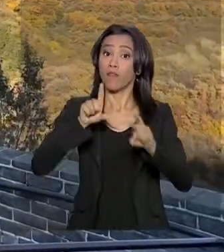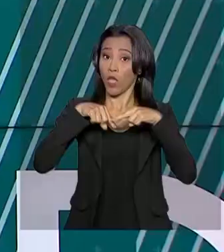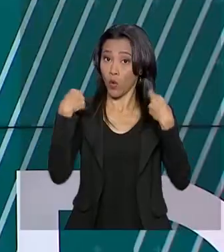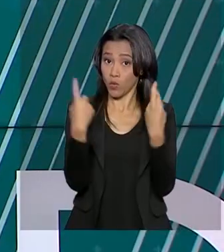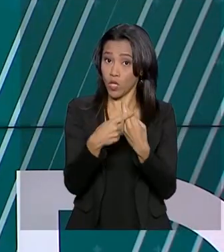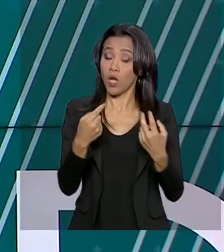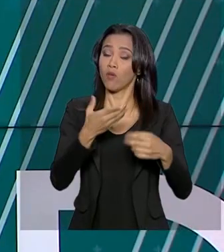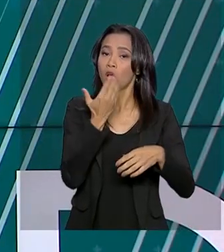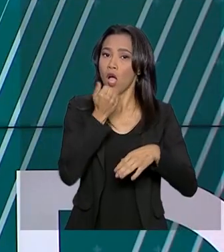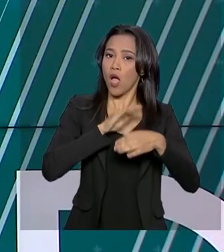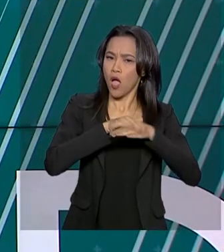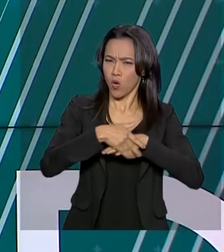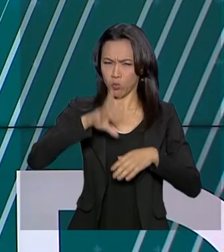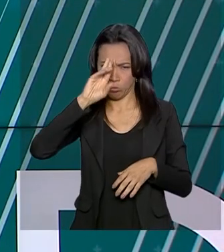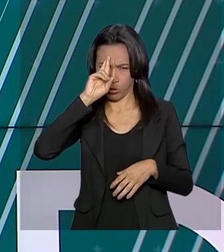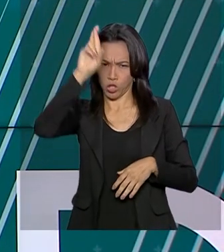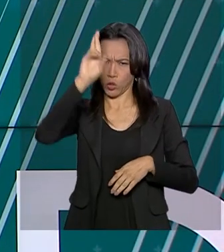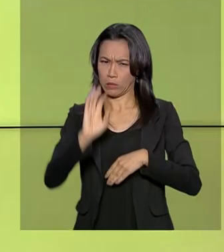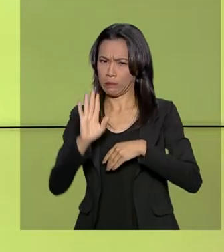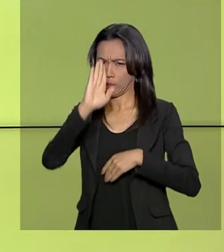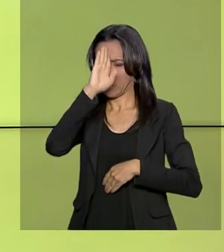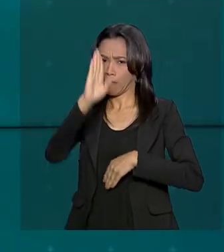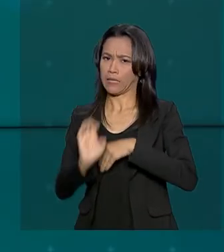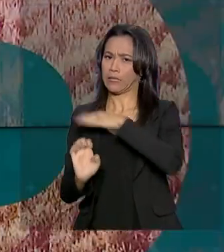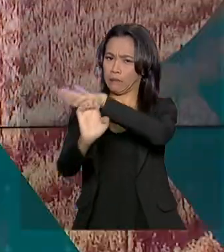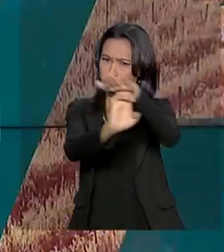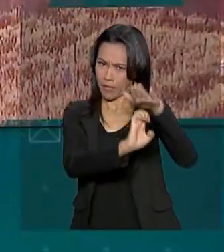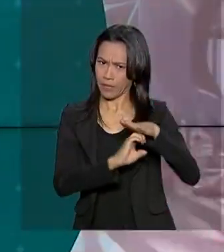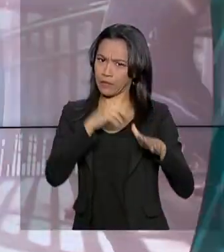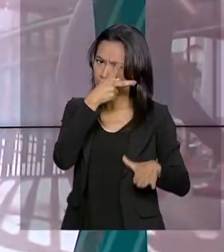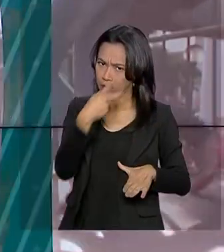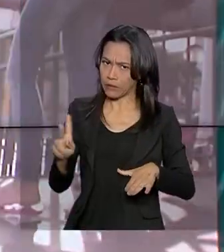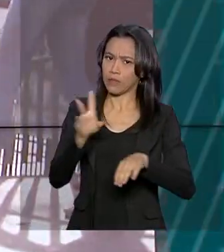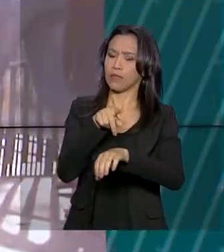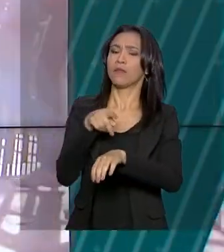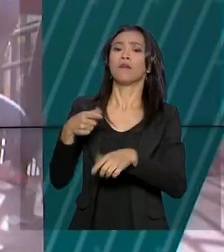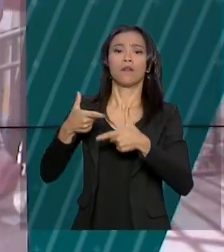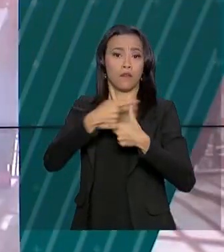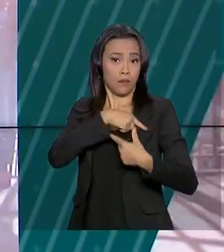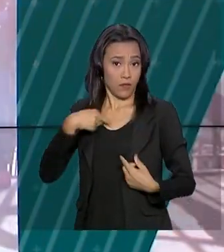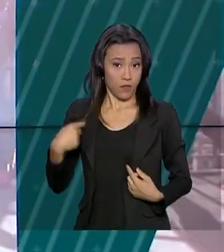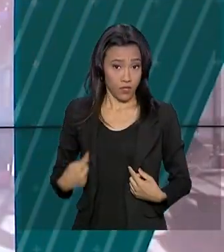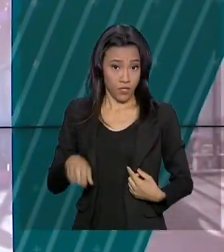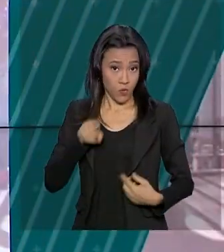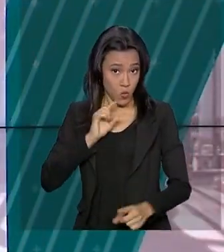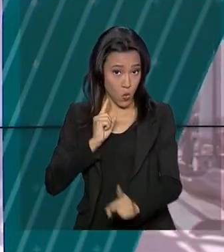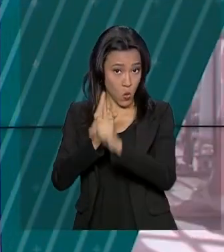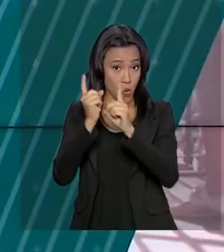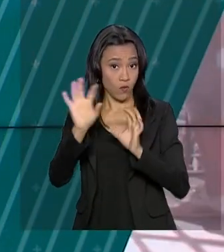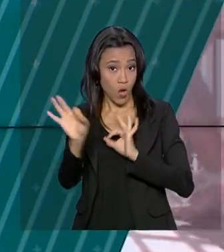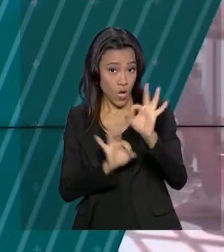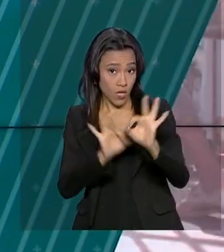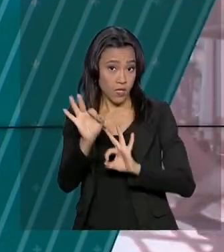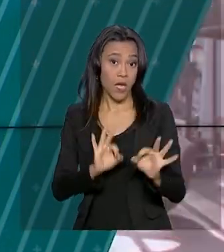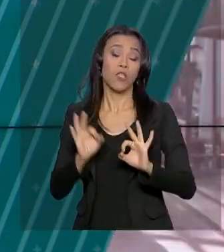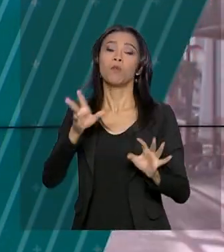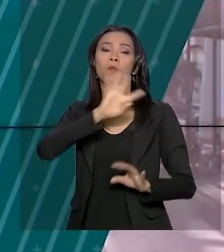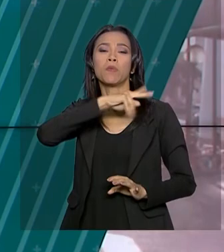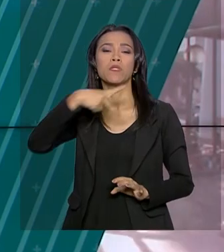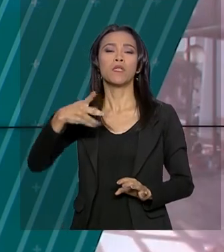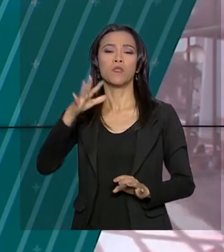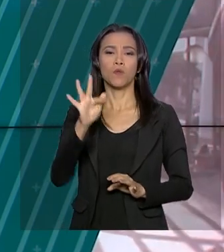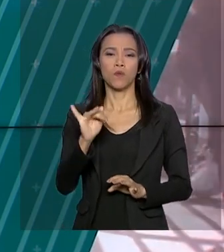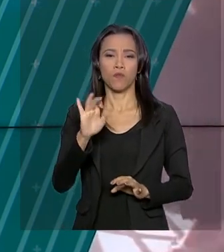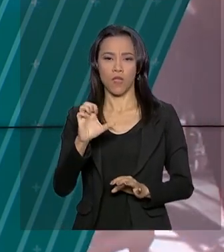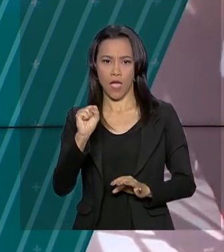negócios com diretores das principais empresas chinesas. O encontro foi promovido pelo presidente da Fiesp, Paulo Skaff. É